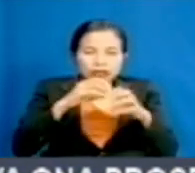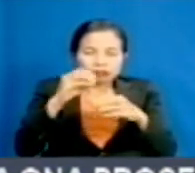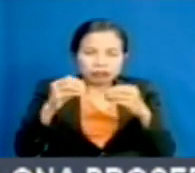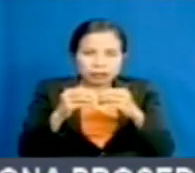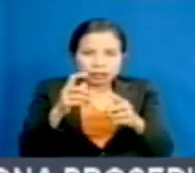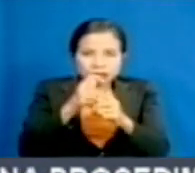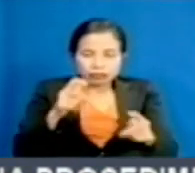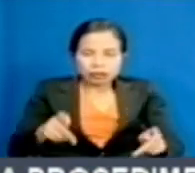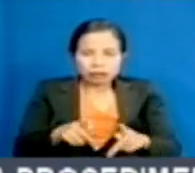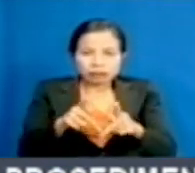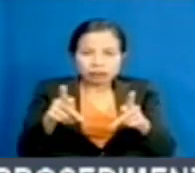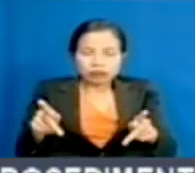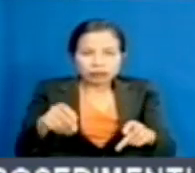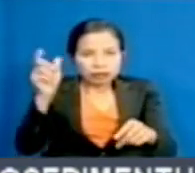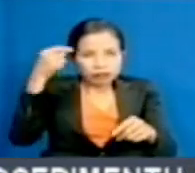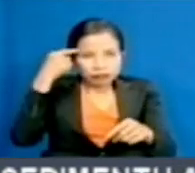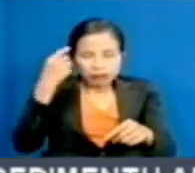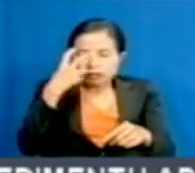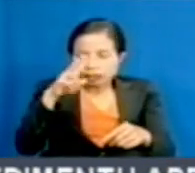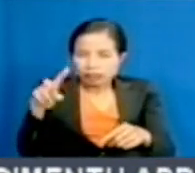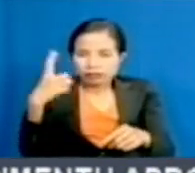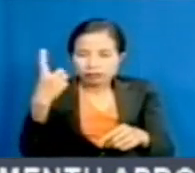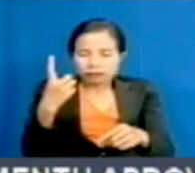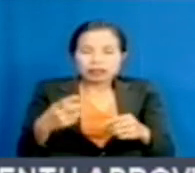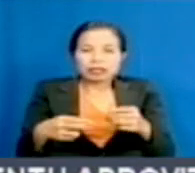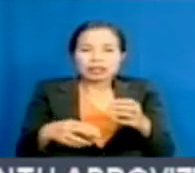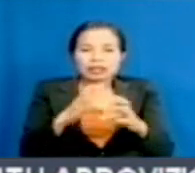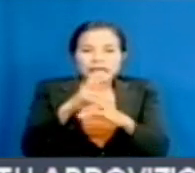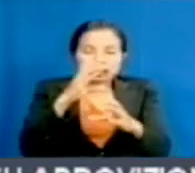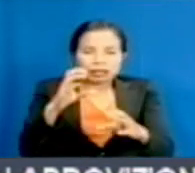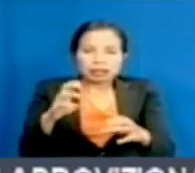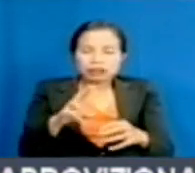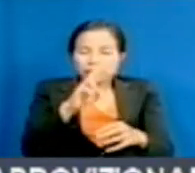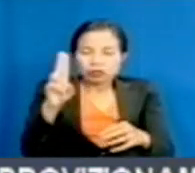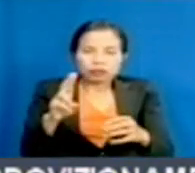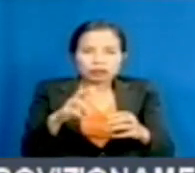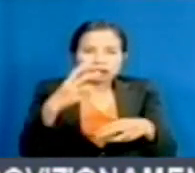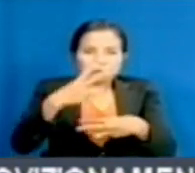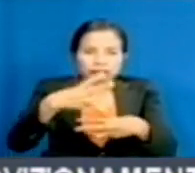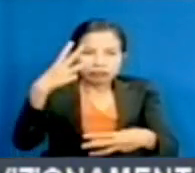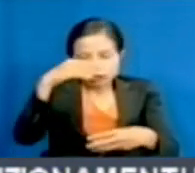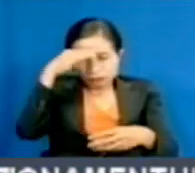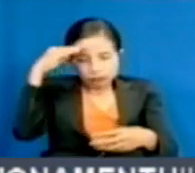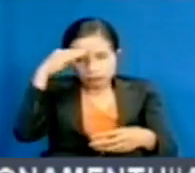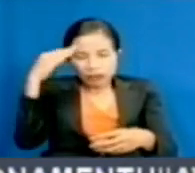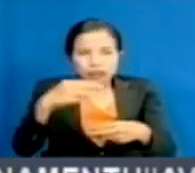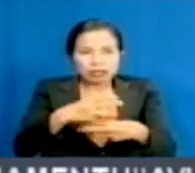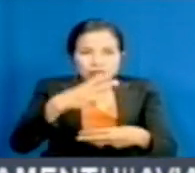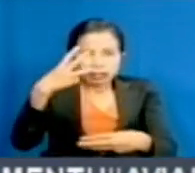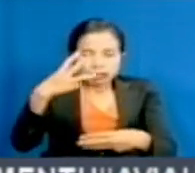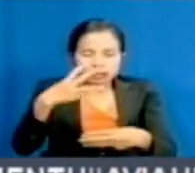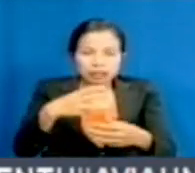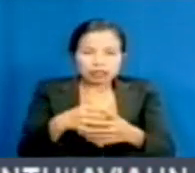nene? Governo se kontrol na fate ba kareta nebe la bele usa vidro metan. E kareta nebe atsai ba